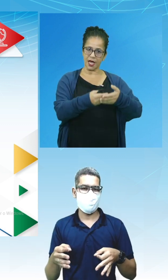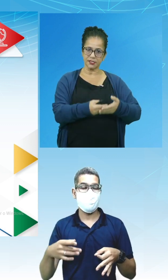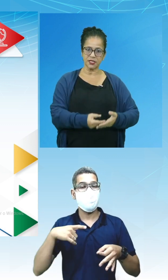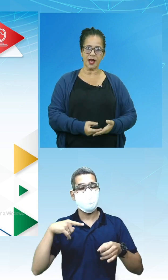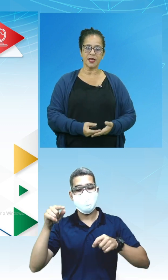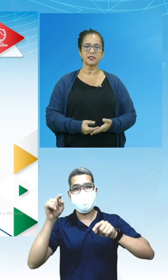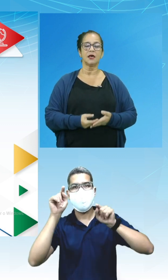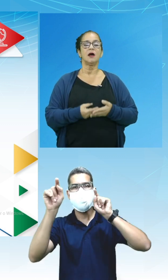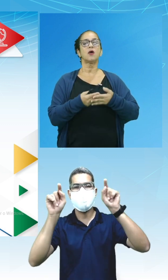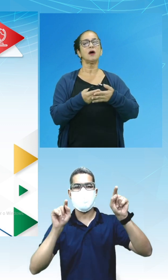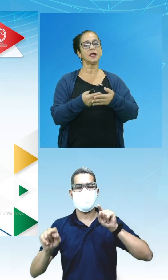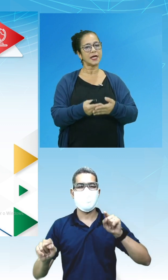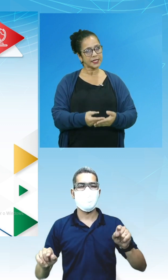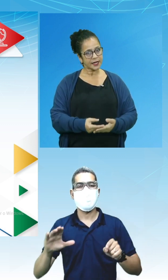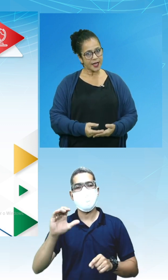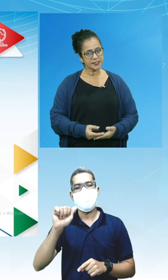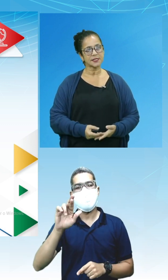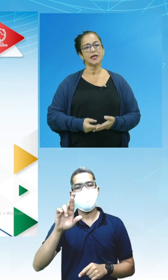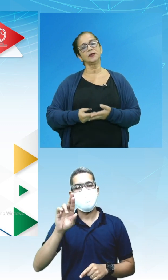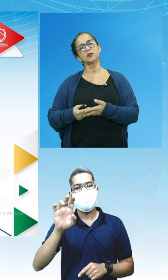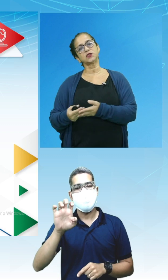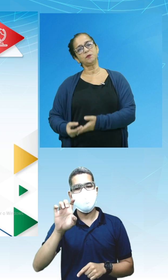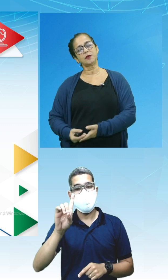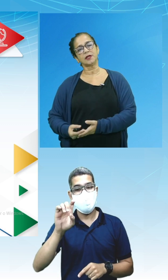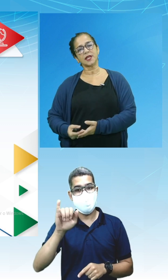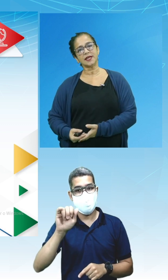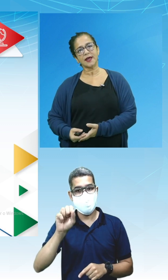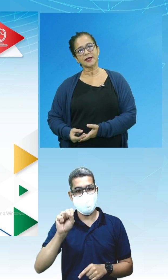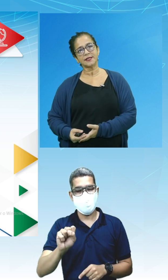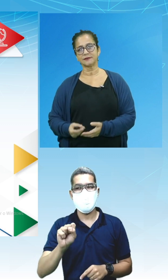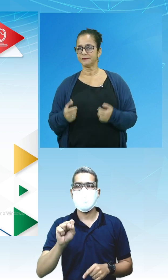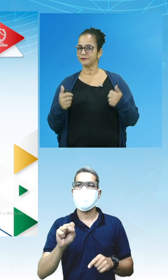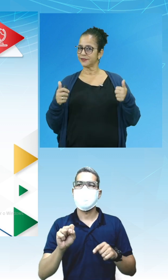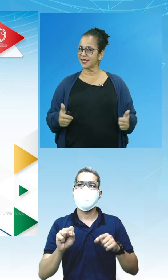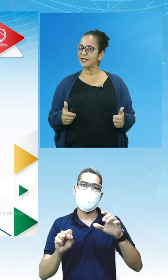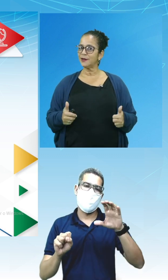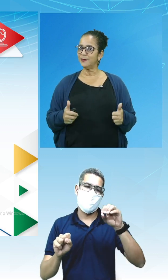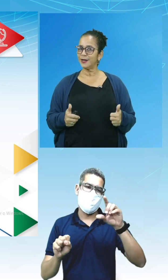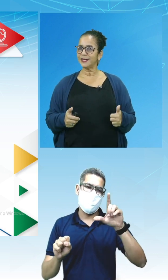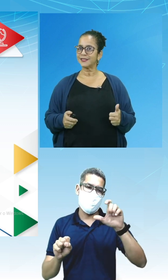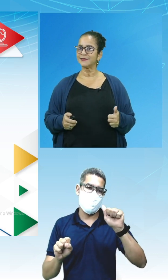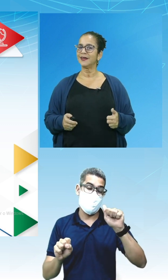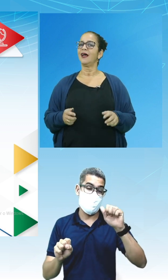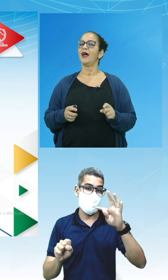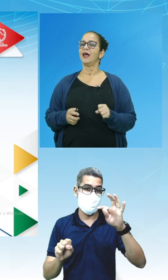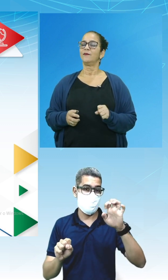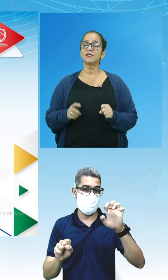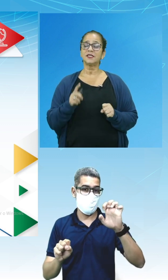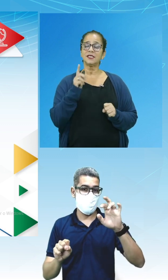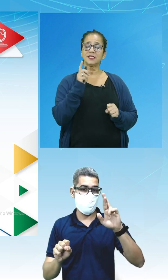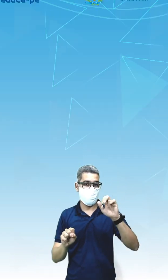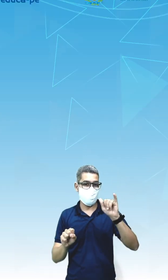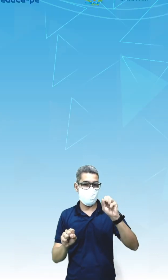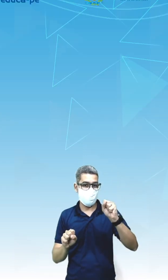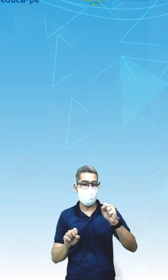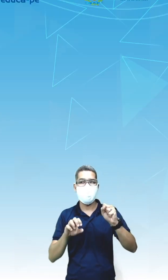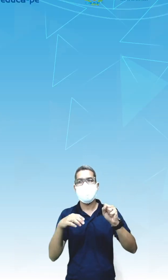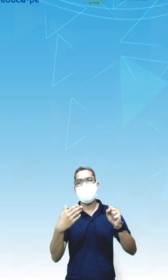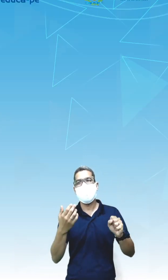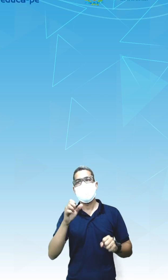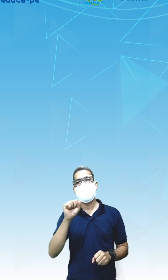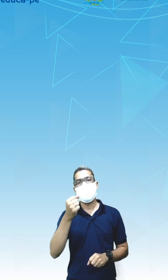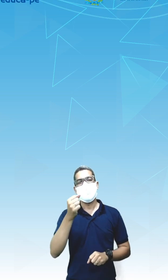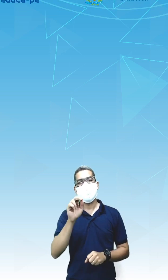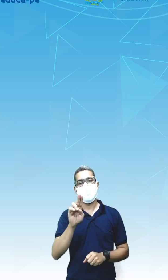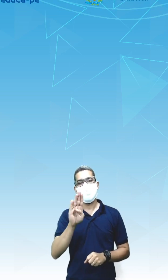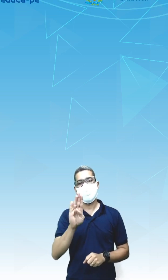pontos cardeais, colaterais e os subcolaterais. Certo, amores? Vocês, se tiverem